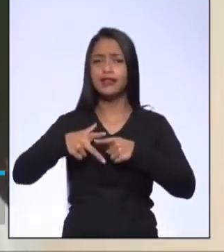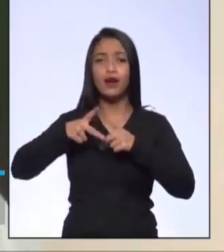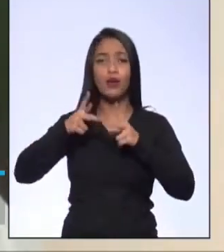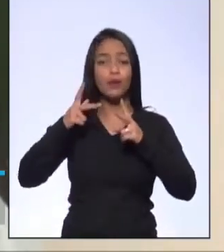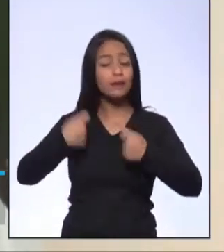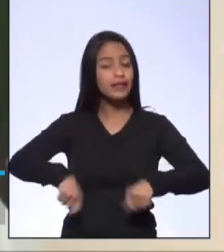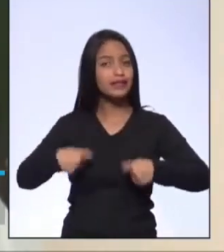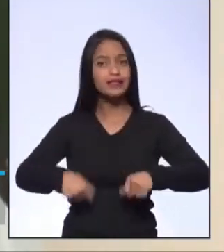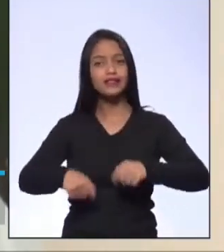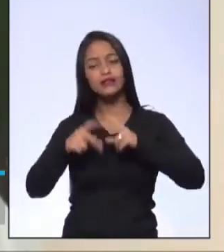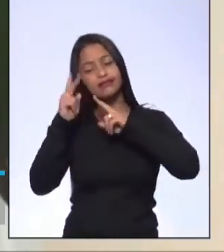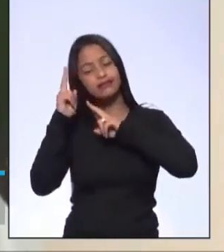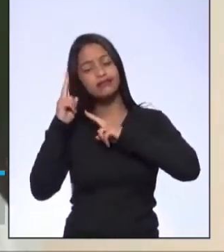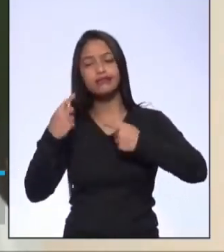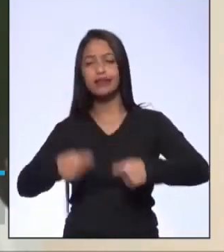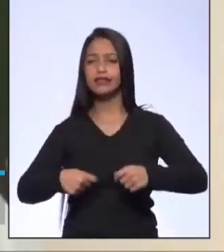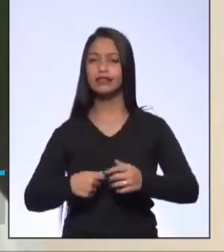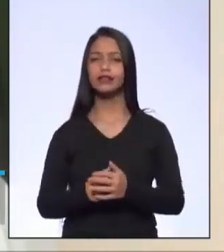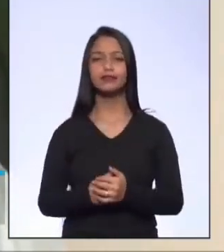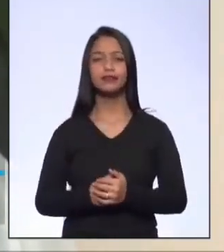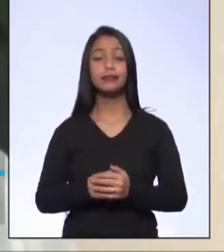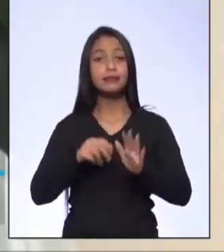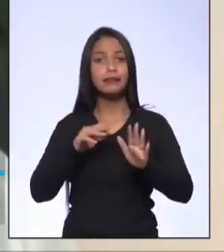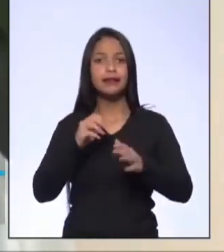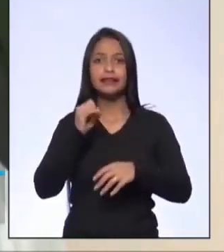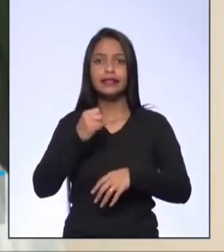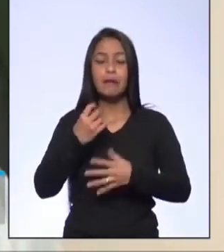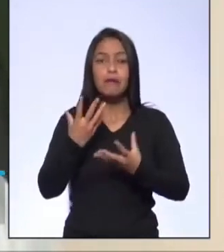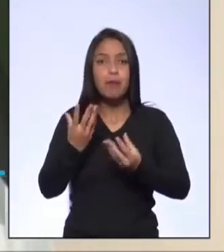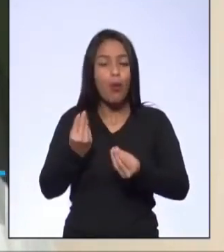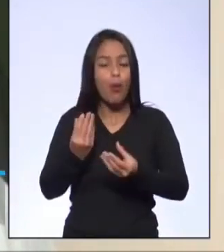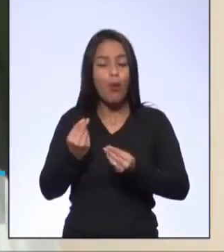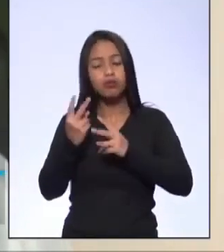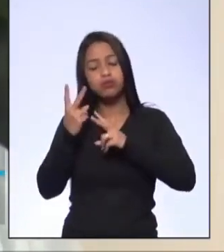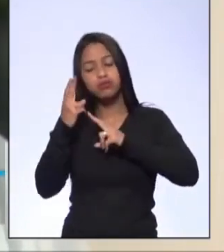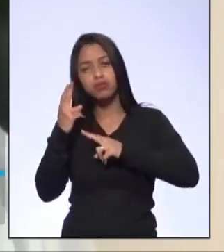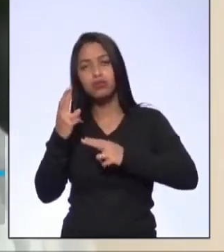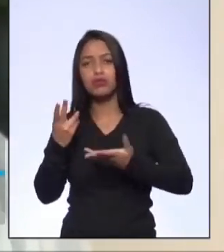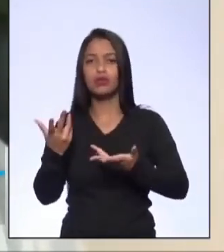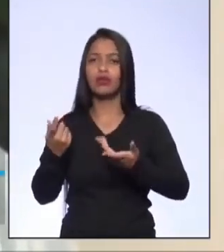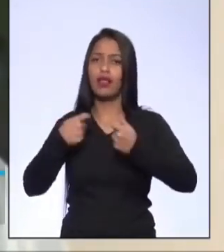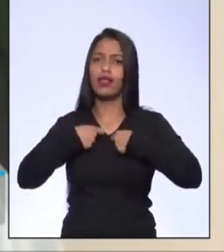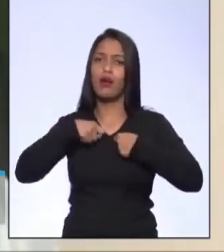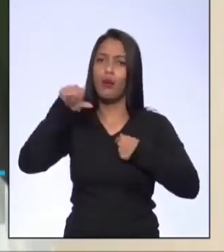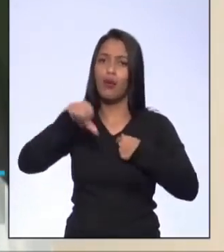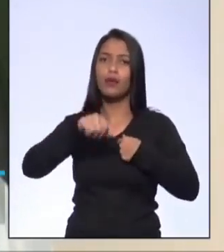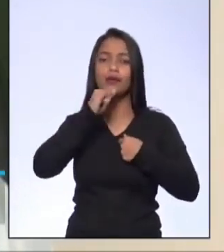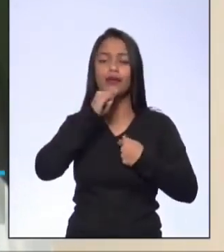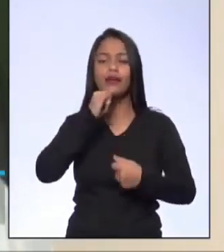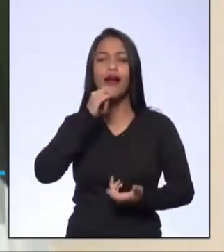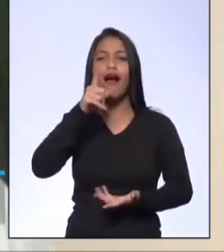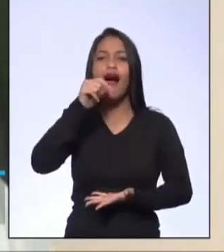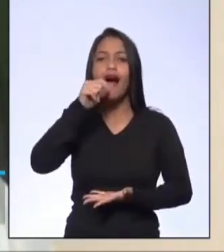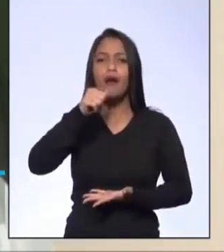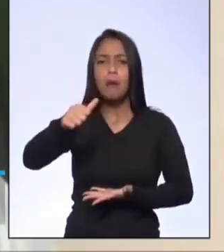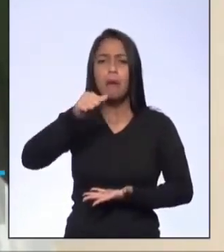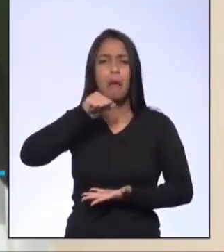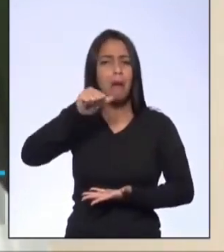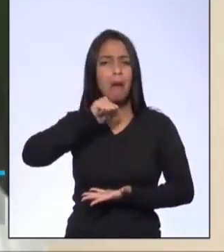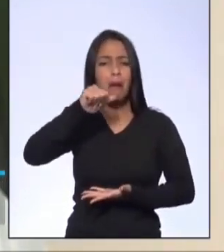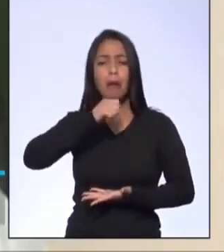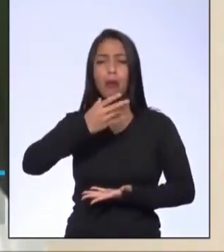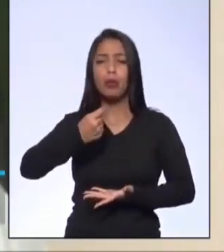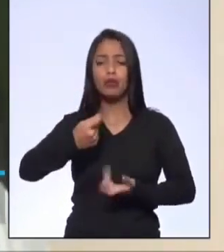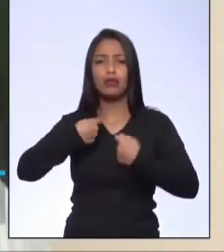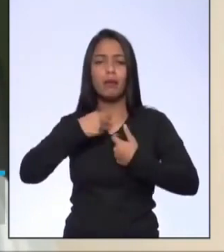bom? Precisa. Tá? Tudo que é demais faz mal, né? A gente já discutiu isso, até água demais te mata afogado. Mas tem que ter um